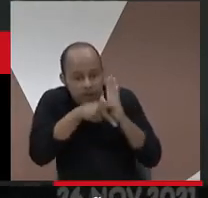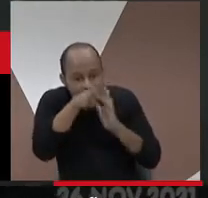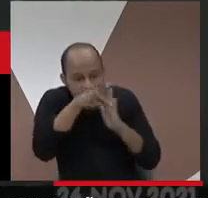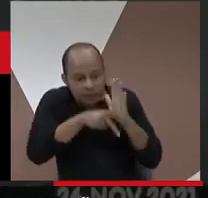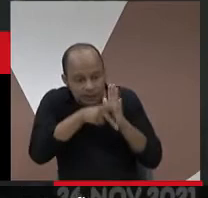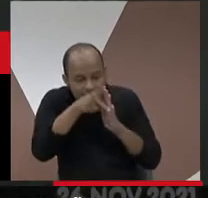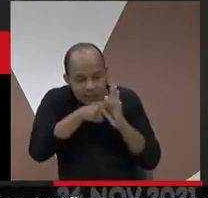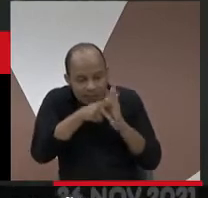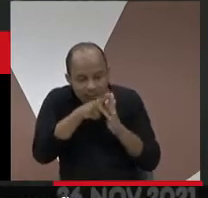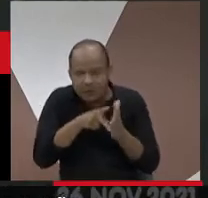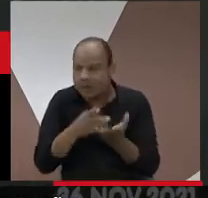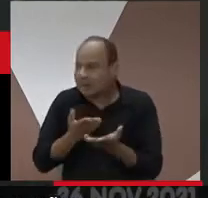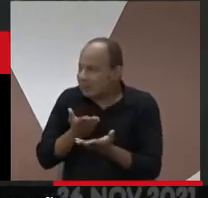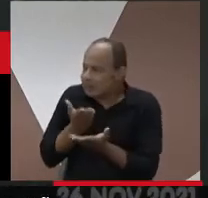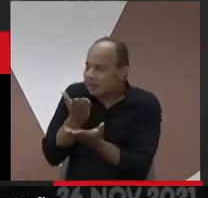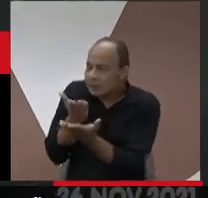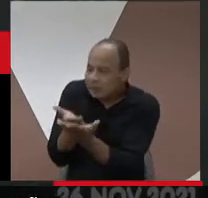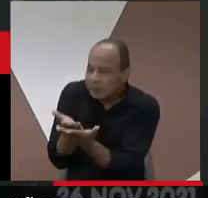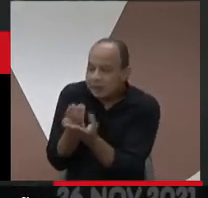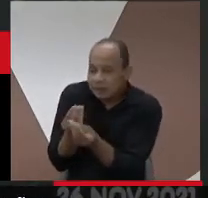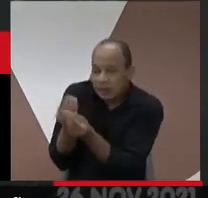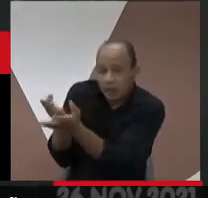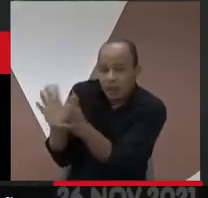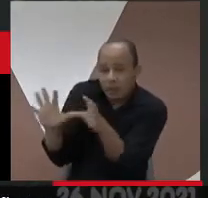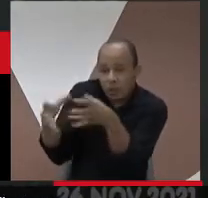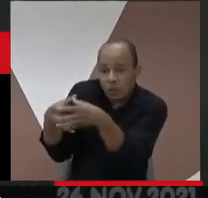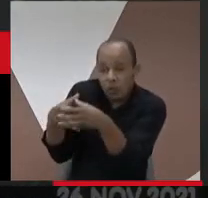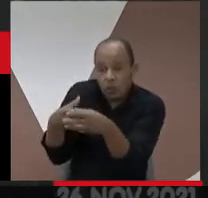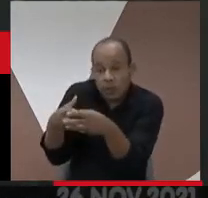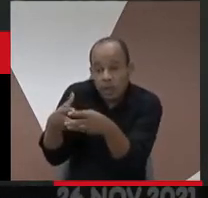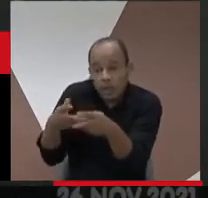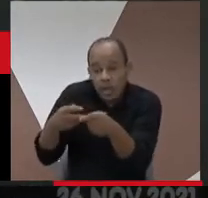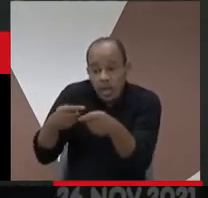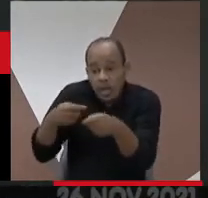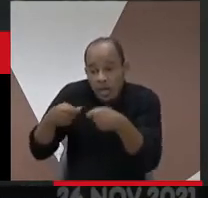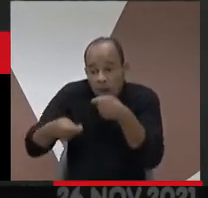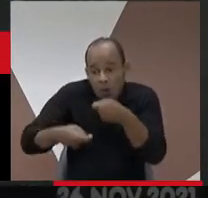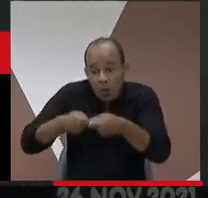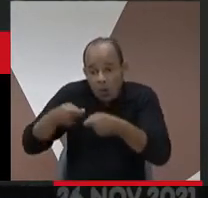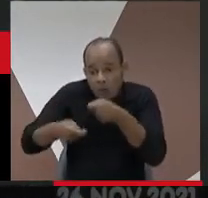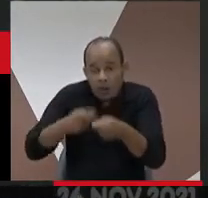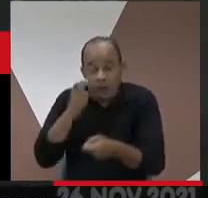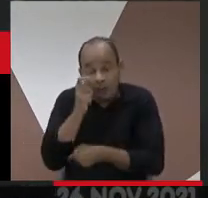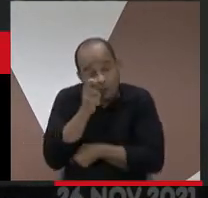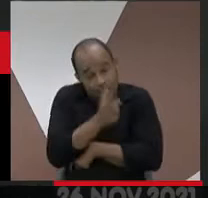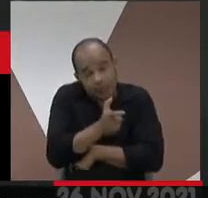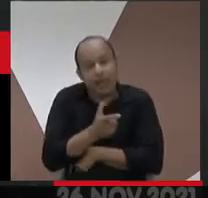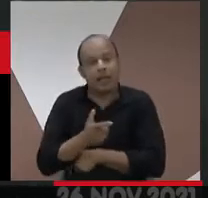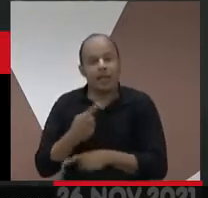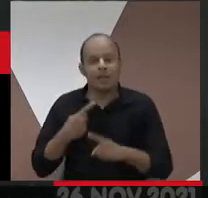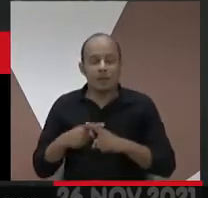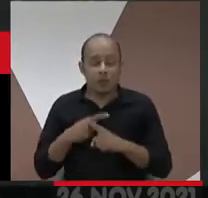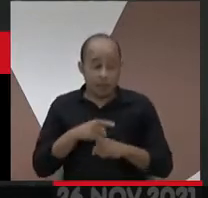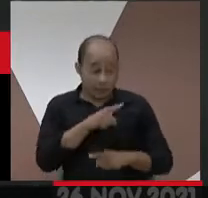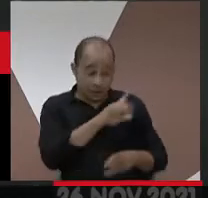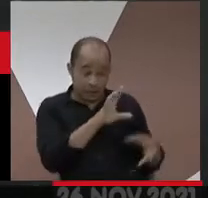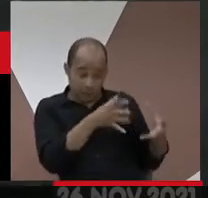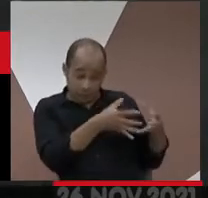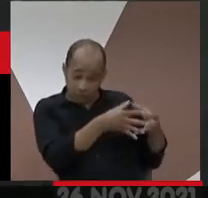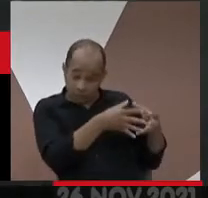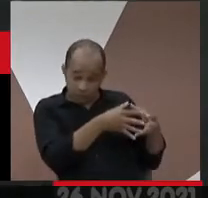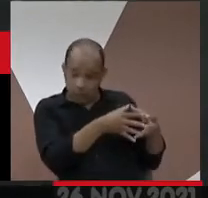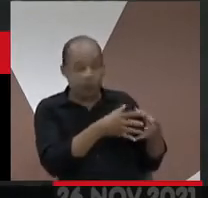econômicos interessados. Porque se os grupos interessados nessa concessão não são capazes de conhecer as